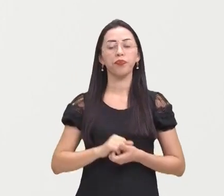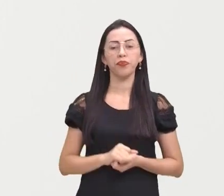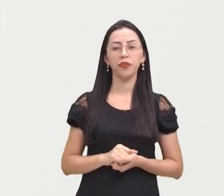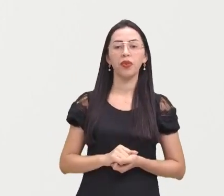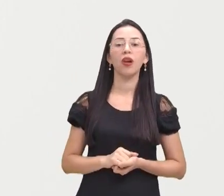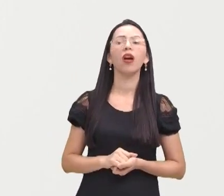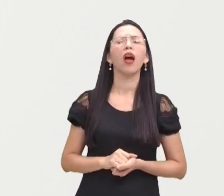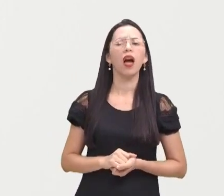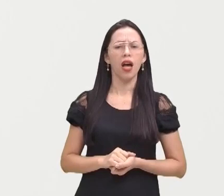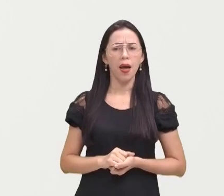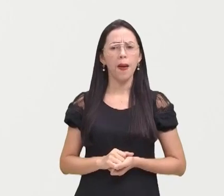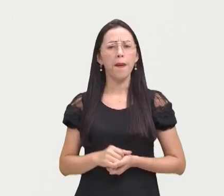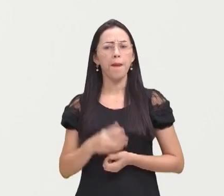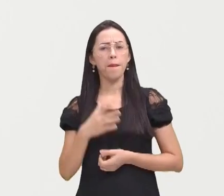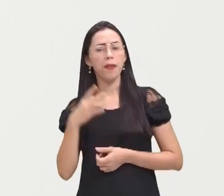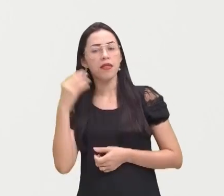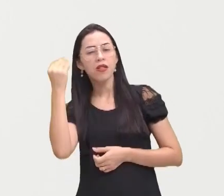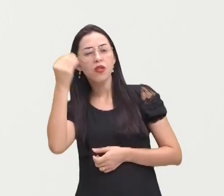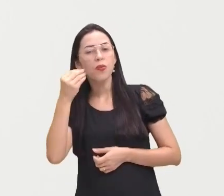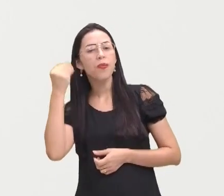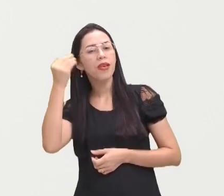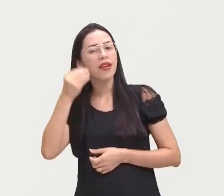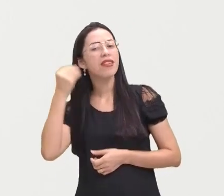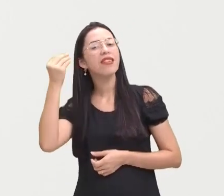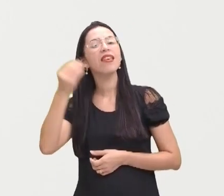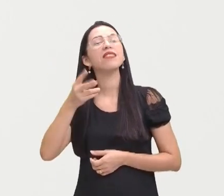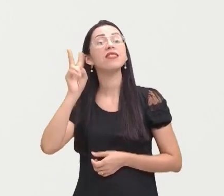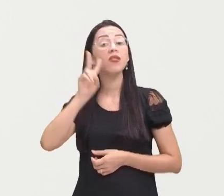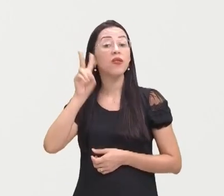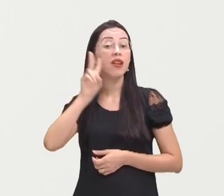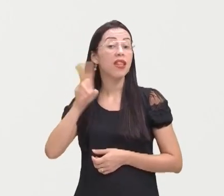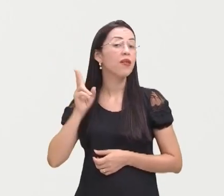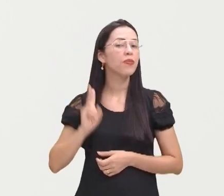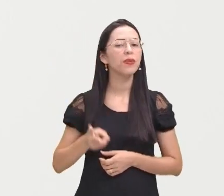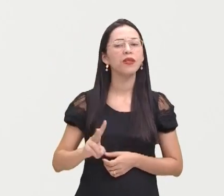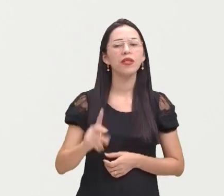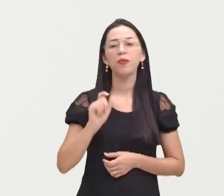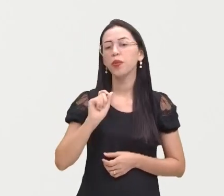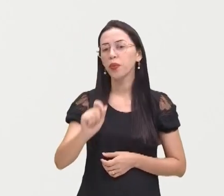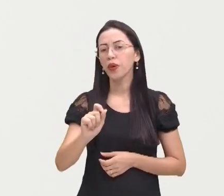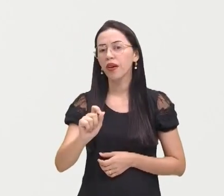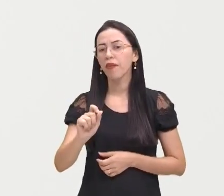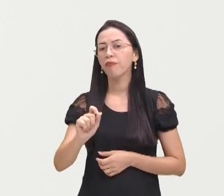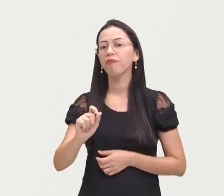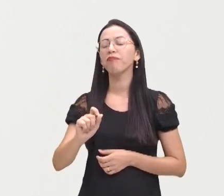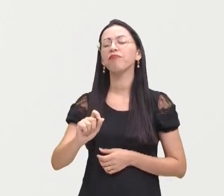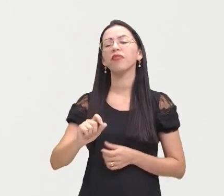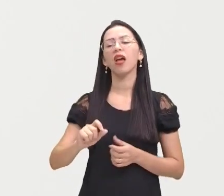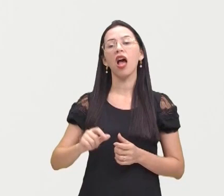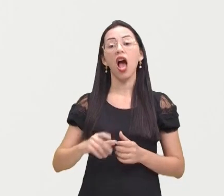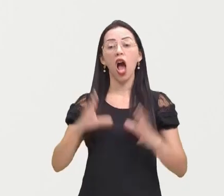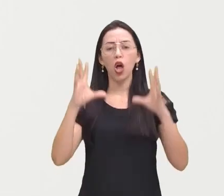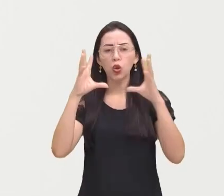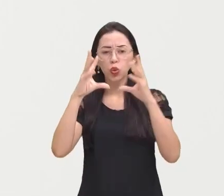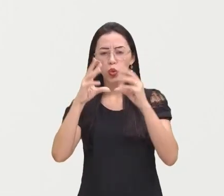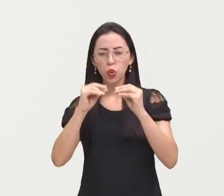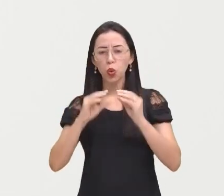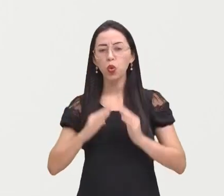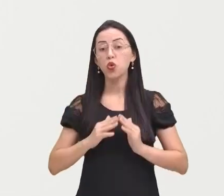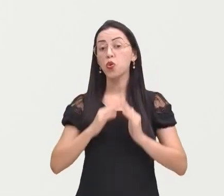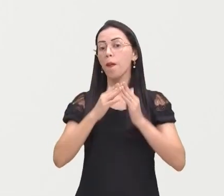inesquecível dessa viagem foi a noite que passamos no barco. Olha só que